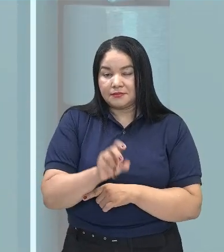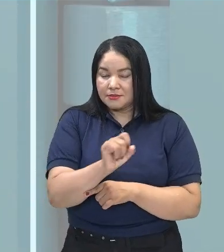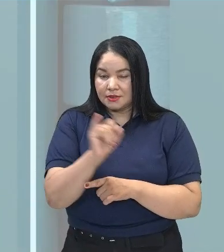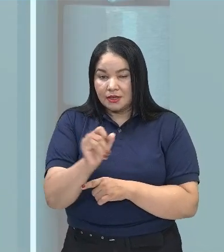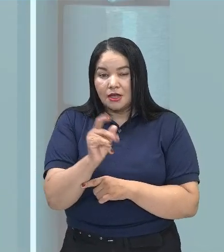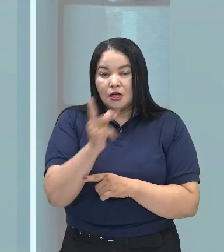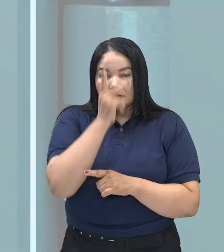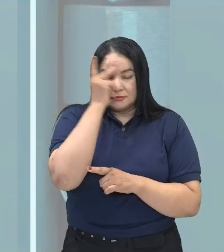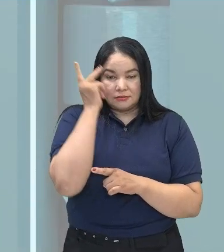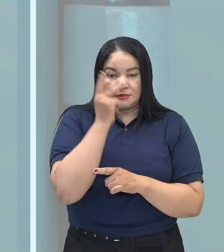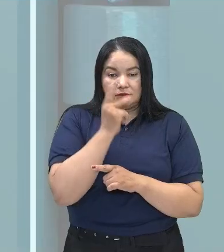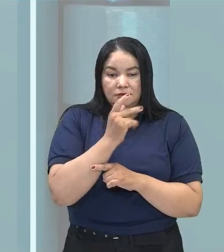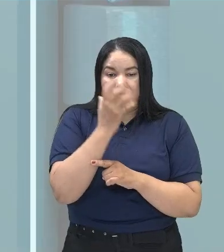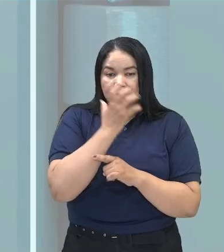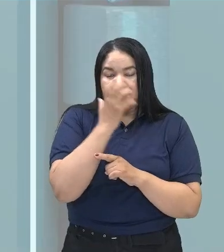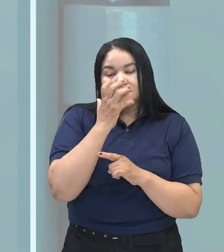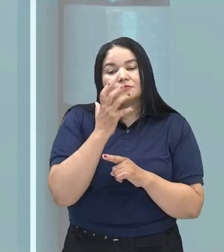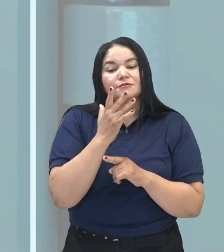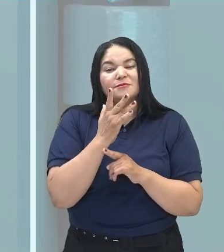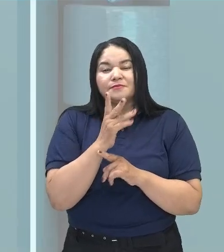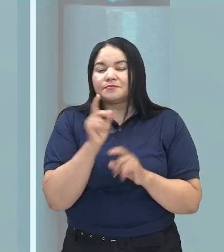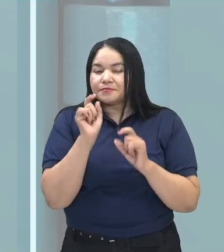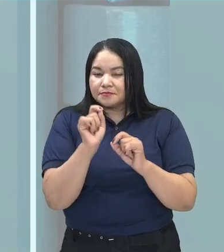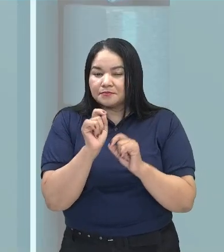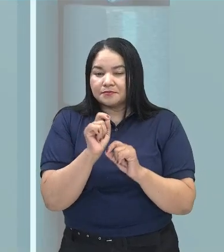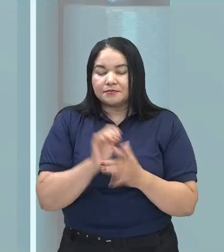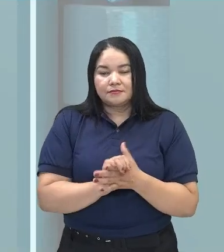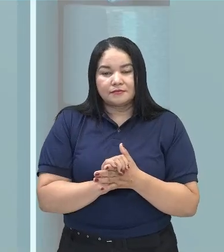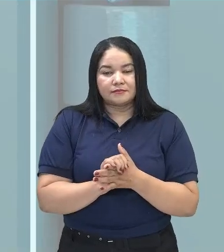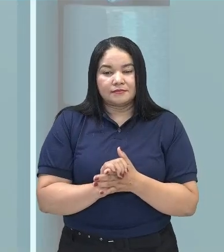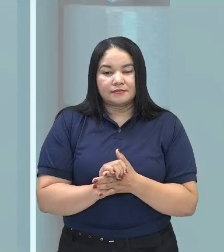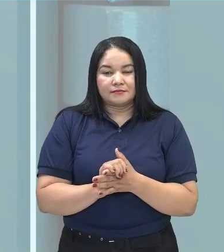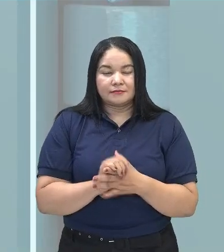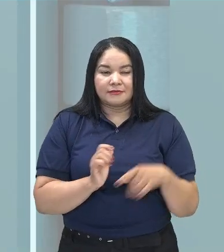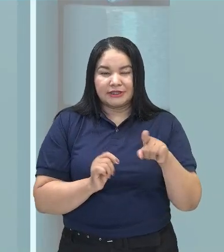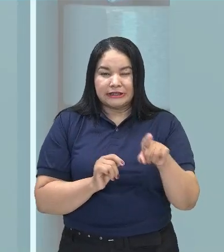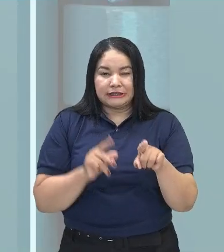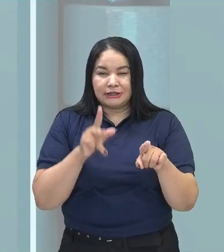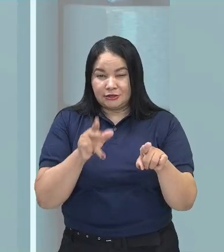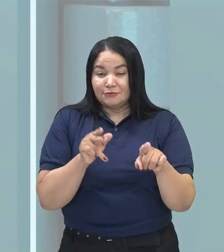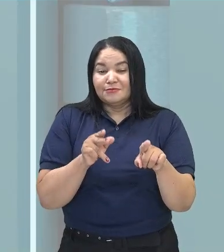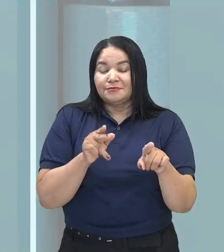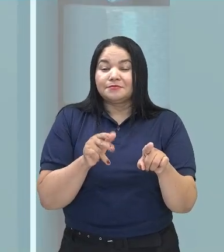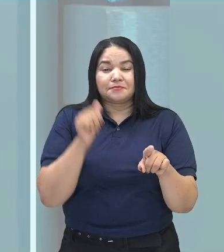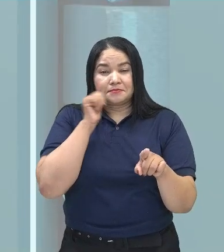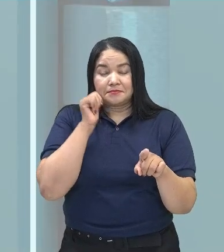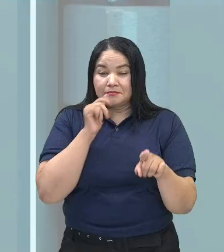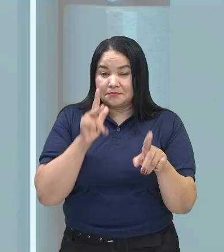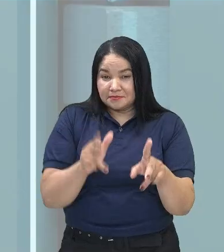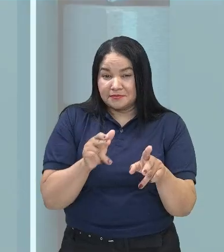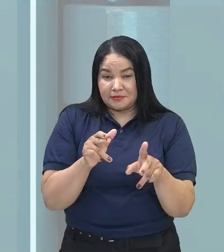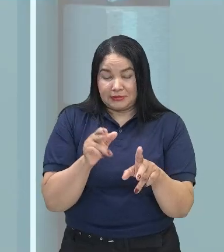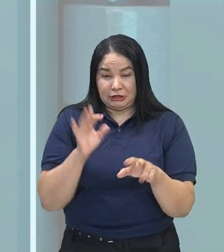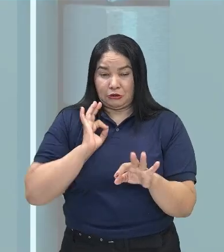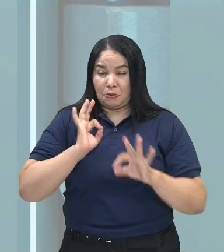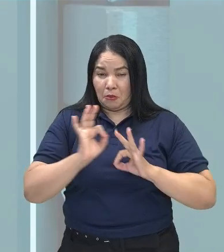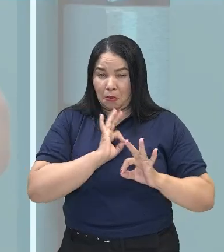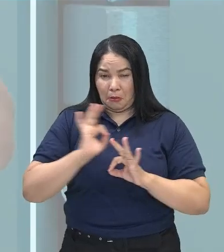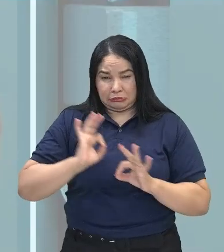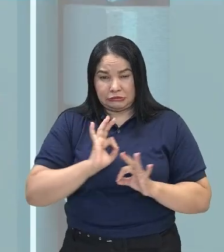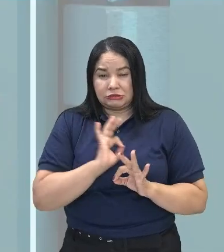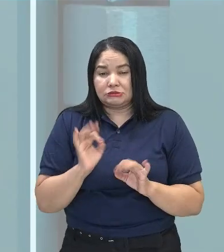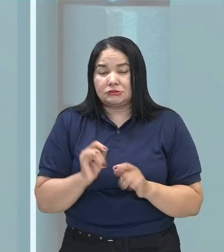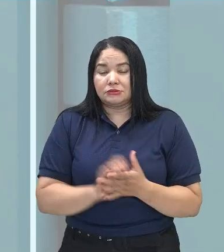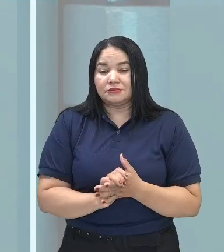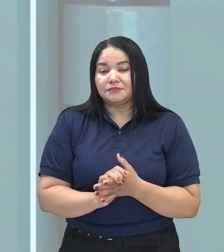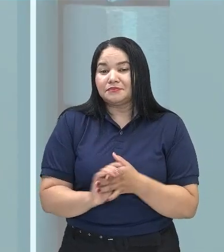em dizer, olha, aquela mulher é uma onça. Então, fiz essa comparação, por quê? Qual